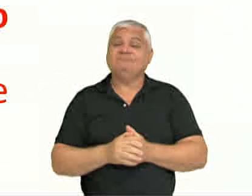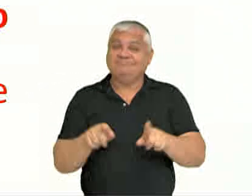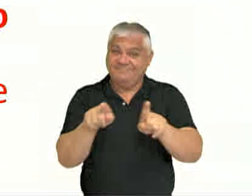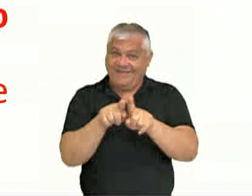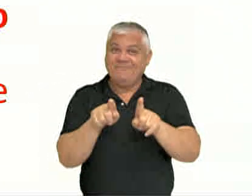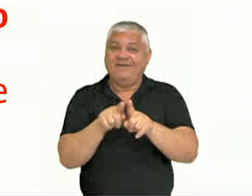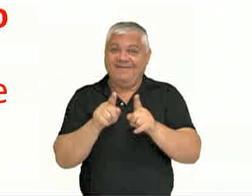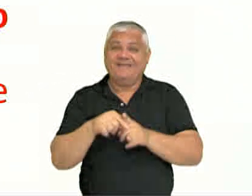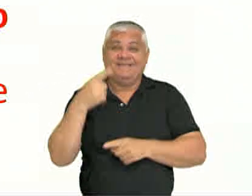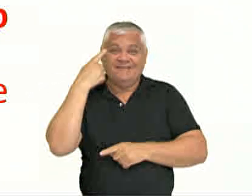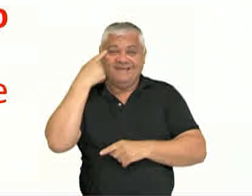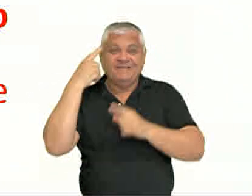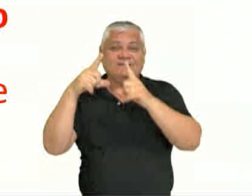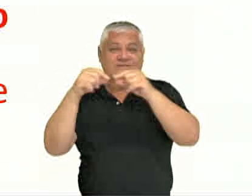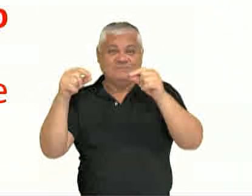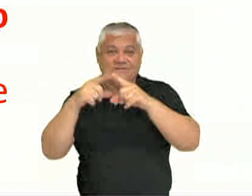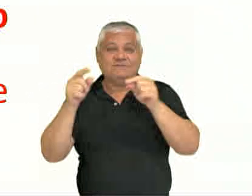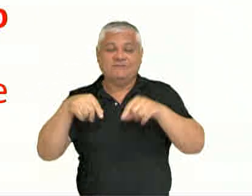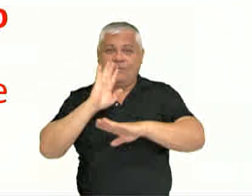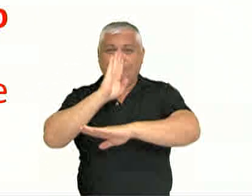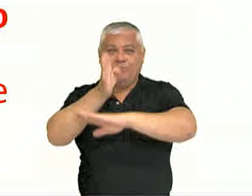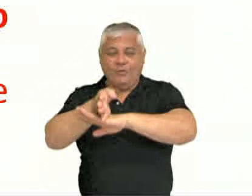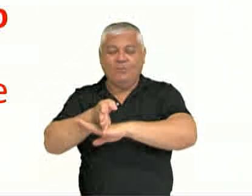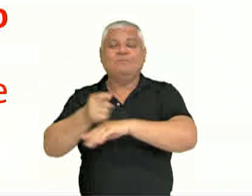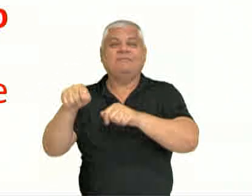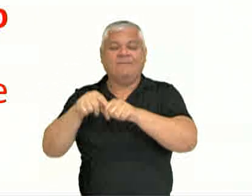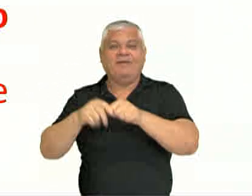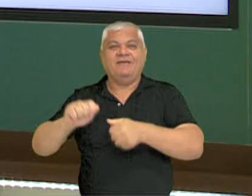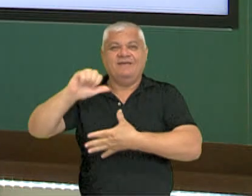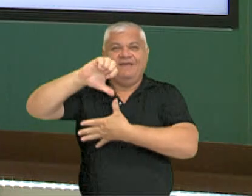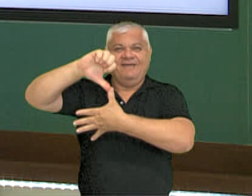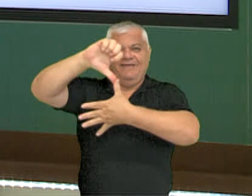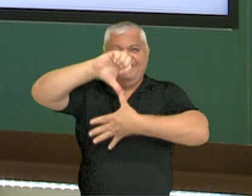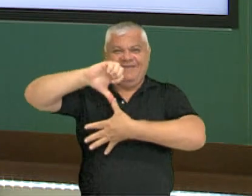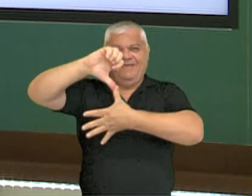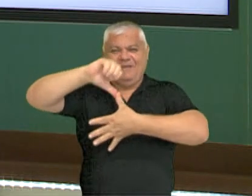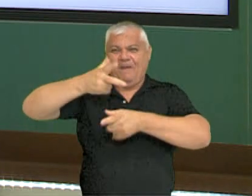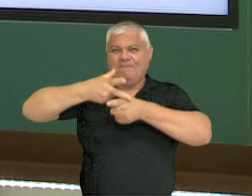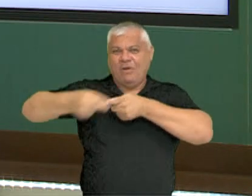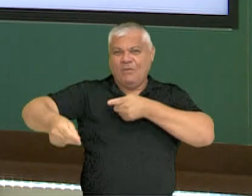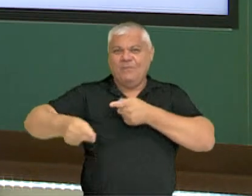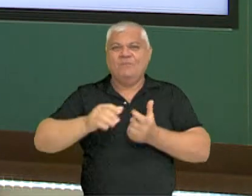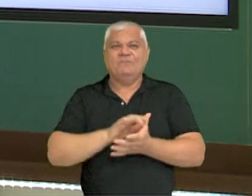vitória em cima de uma seleção sul-americana. Bacana?